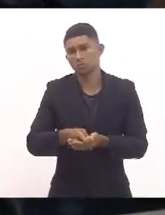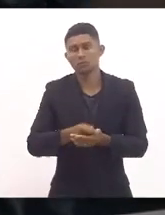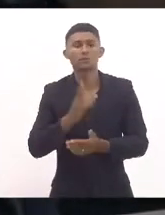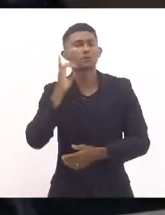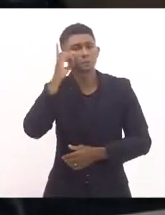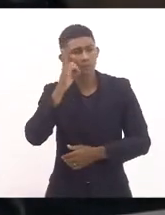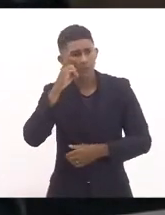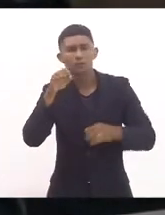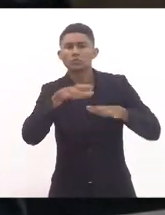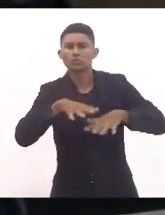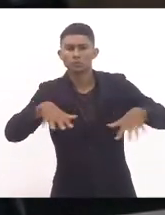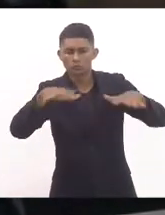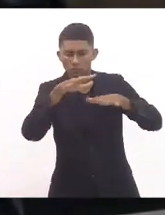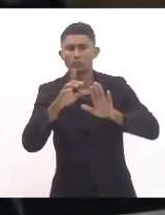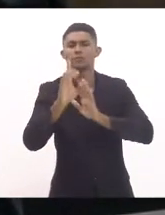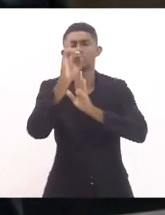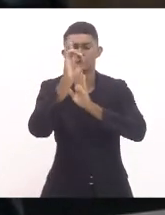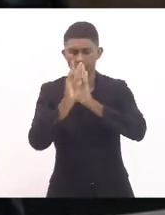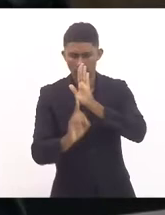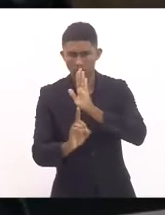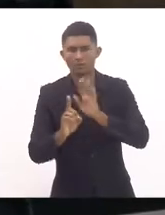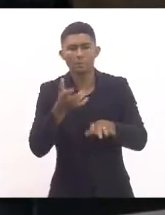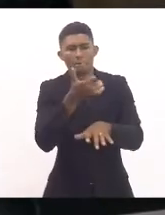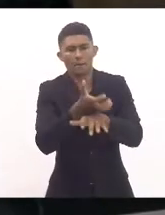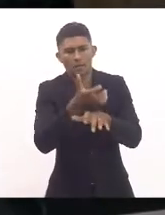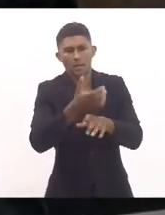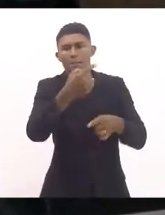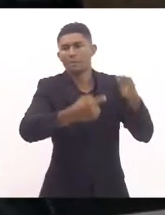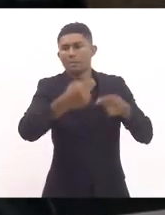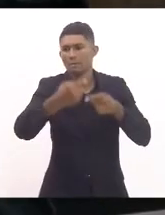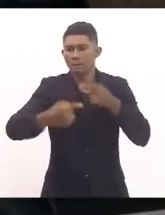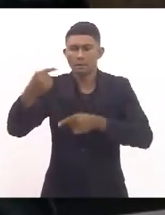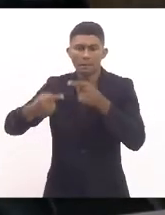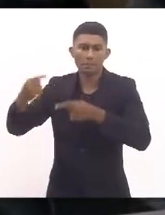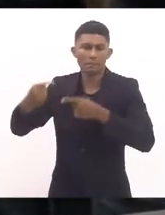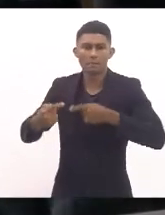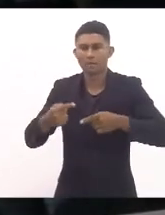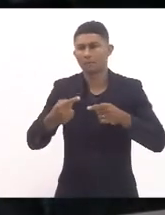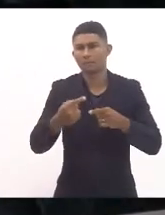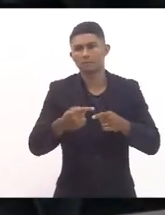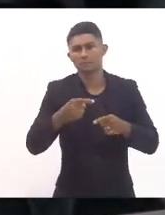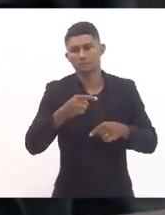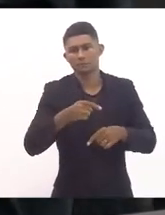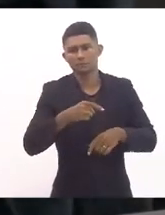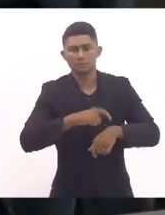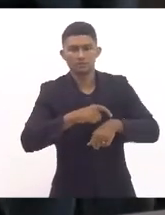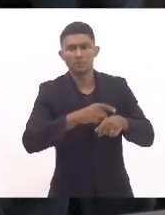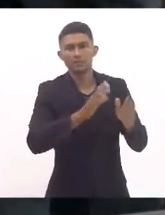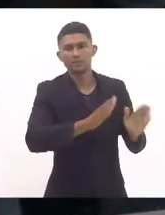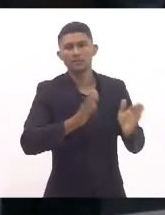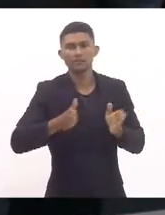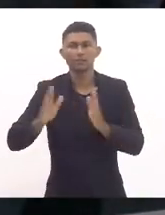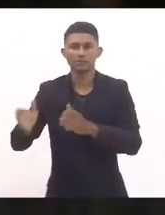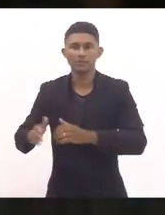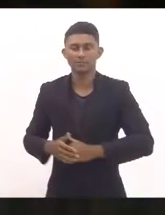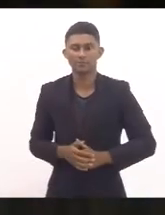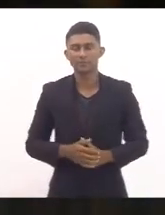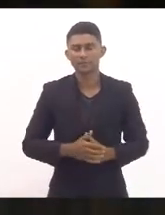todo o direito de discutir a matéria. Esse é o ritmo. Esse é o ritmo.